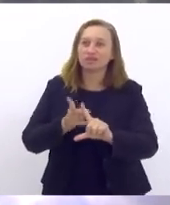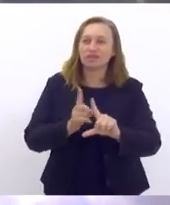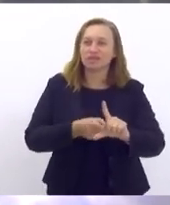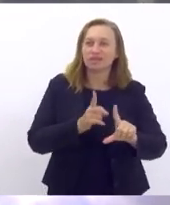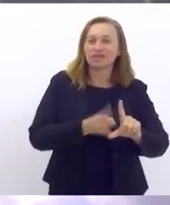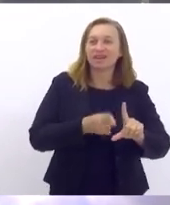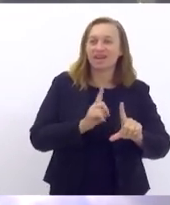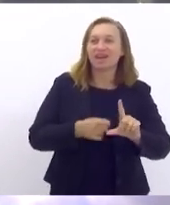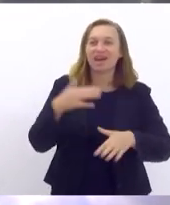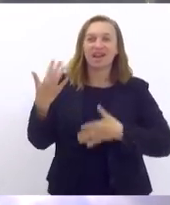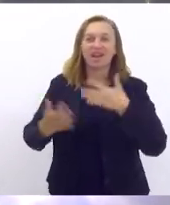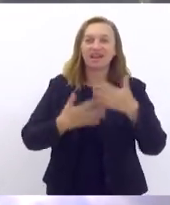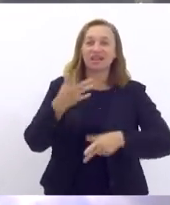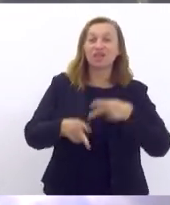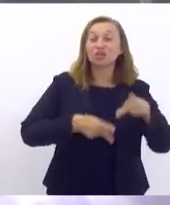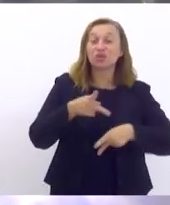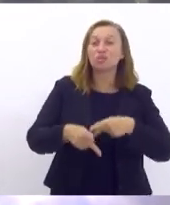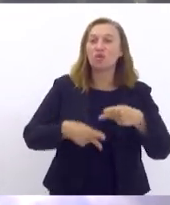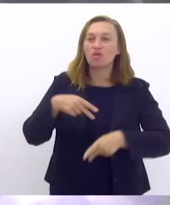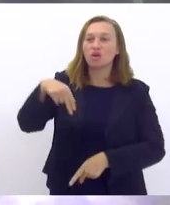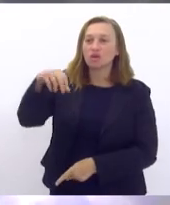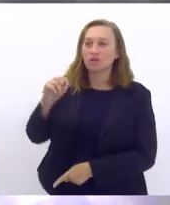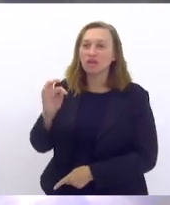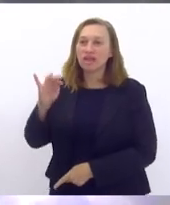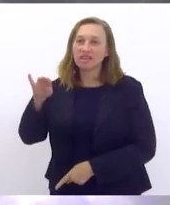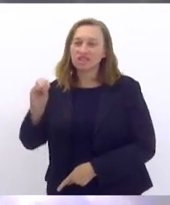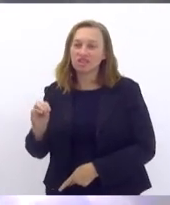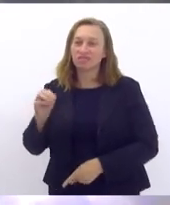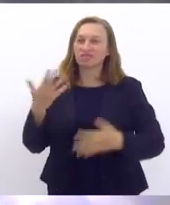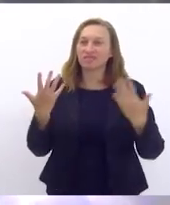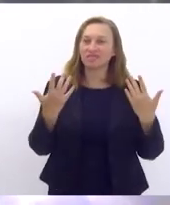É a alegria do povo nordestino.